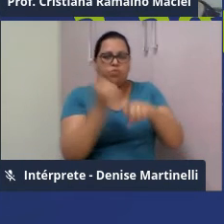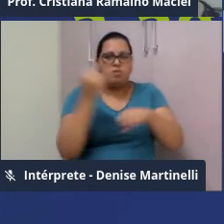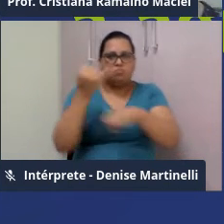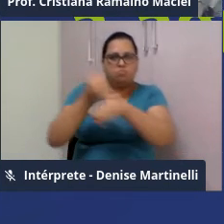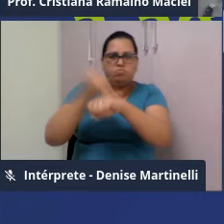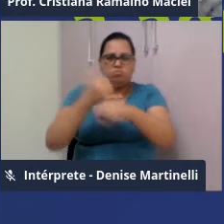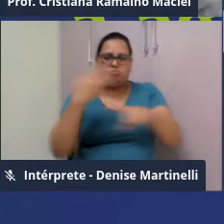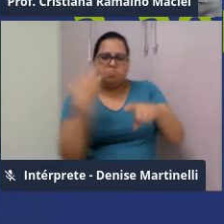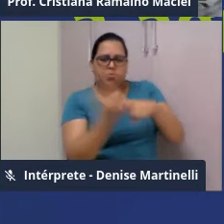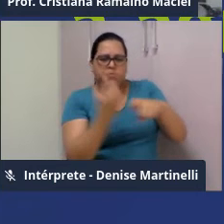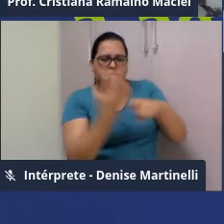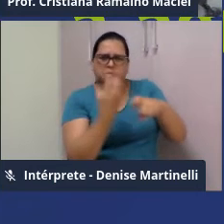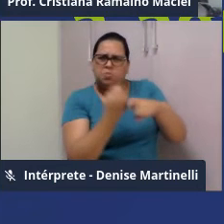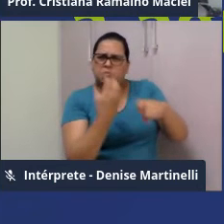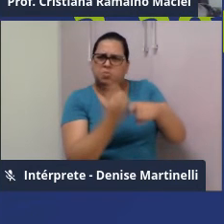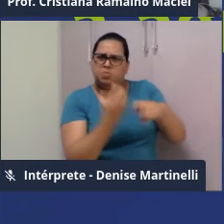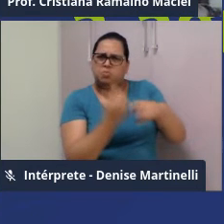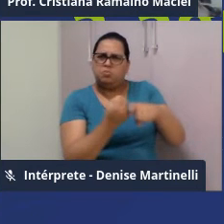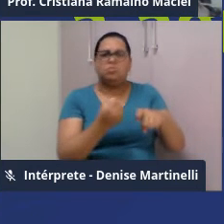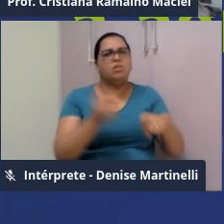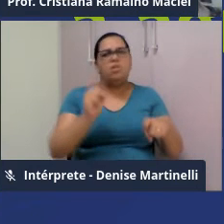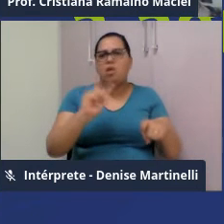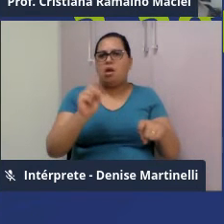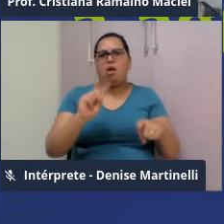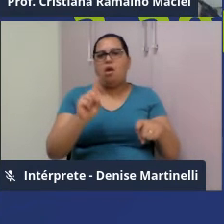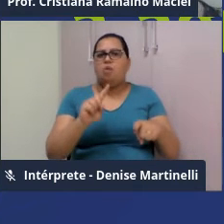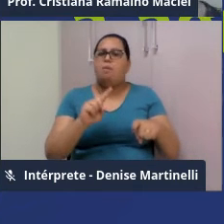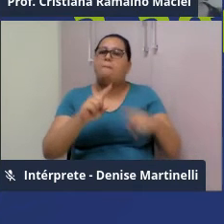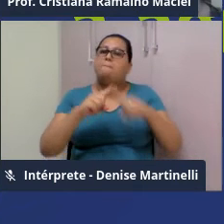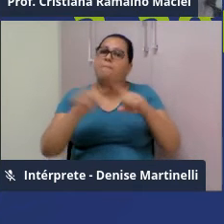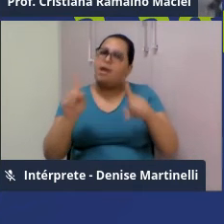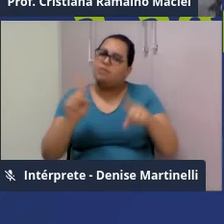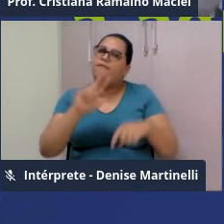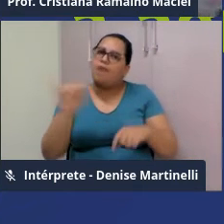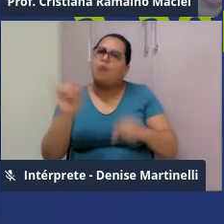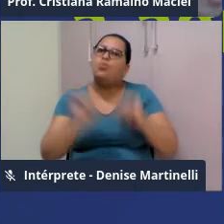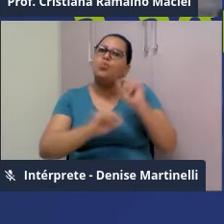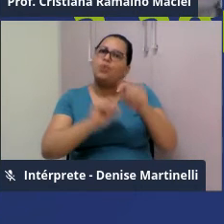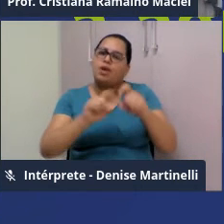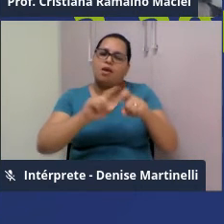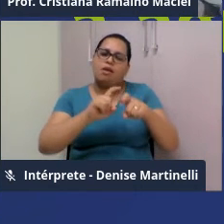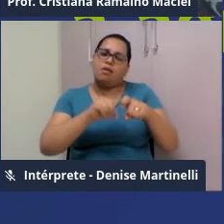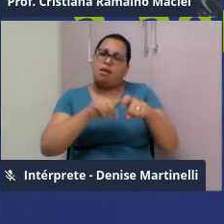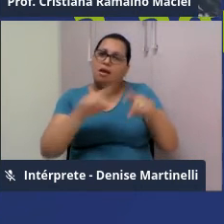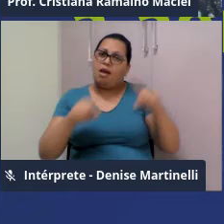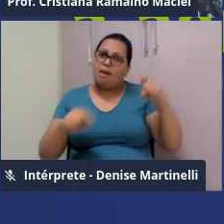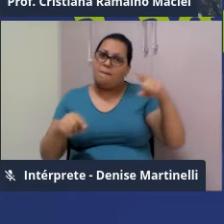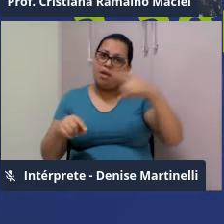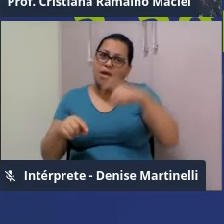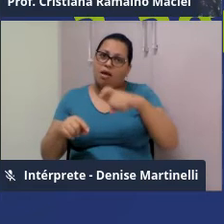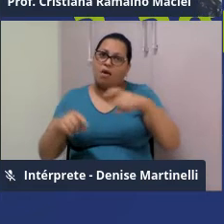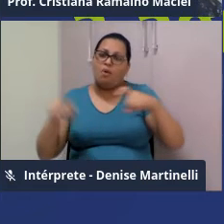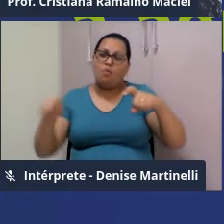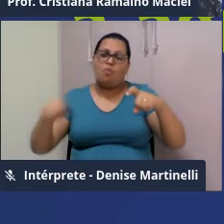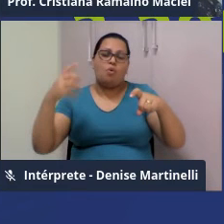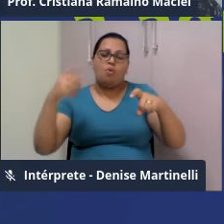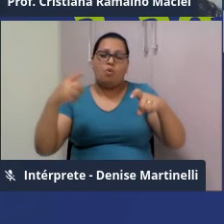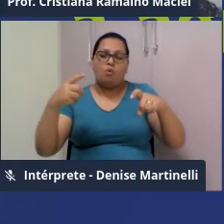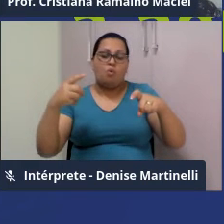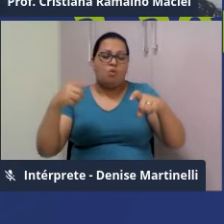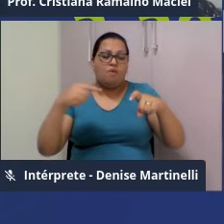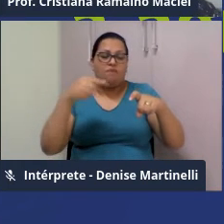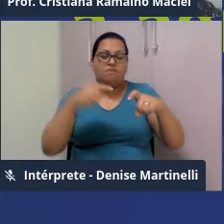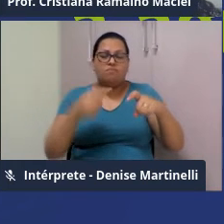uma mortalidade massiva, vai ser um acidente ambiental horrível, mas do ponto de vista de nós